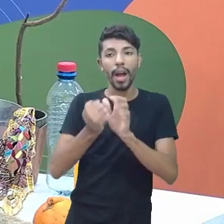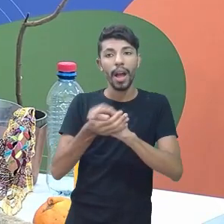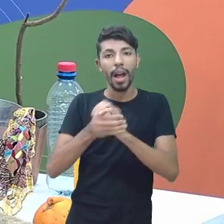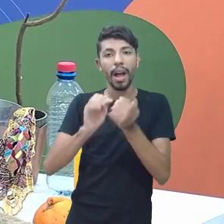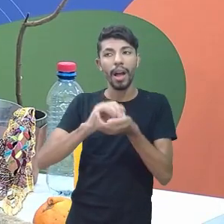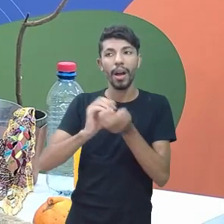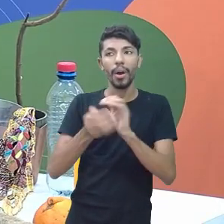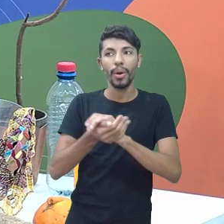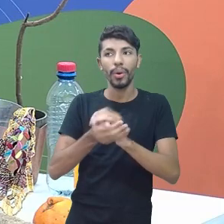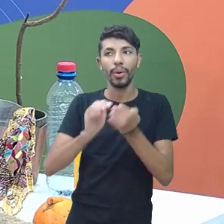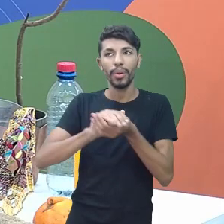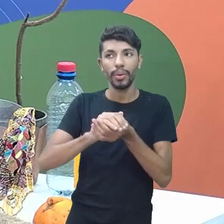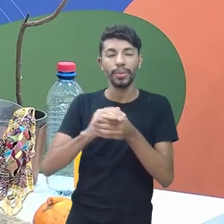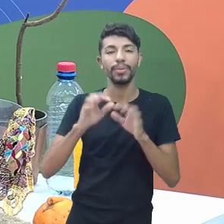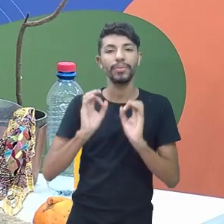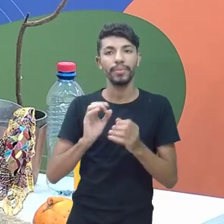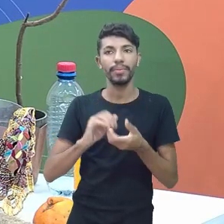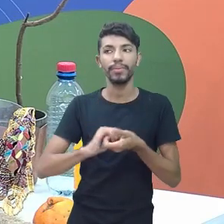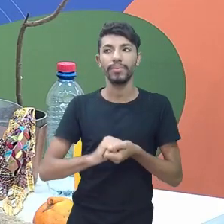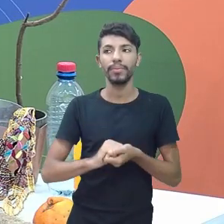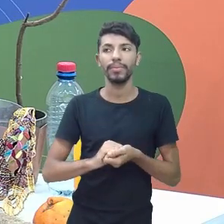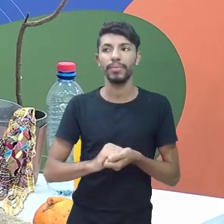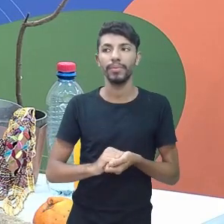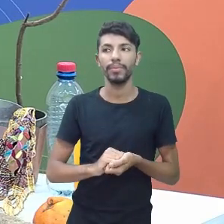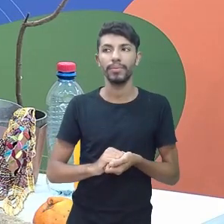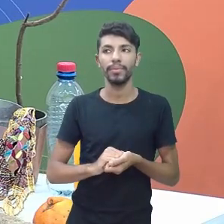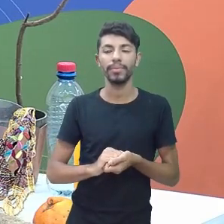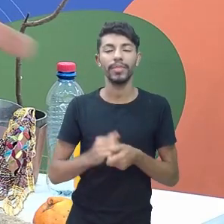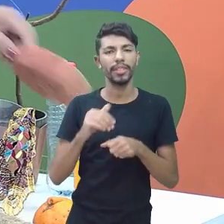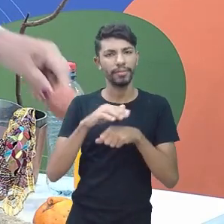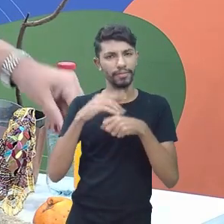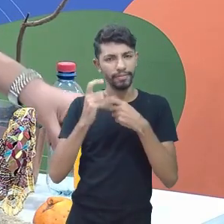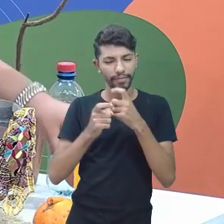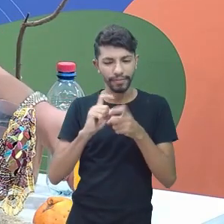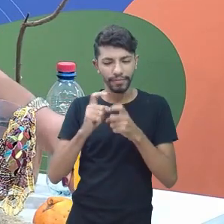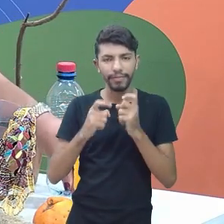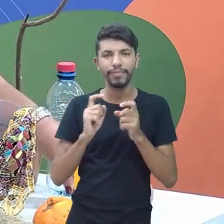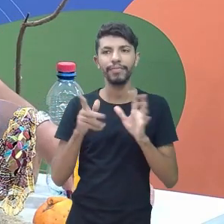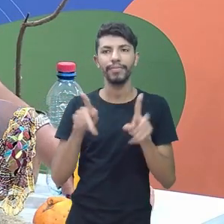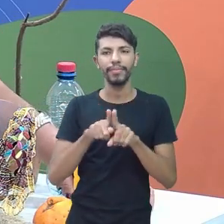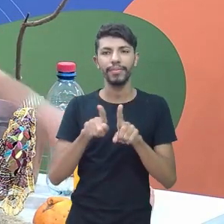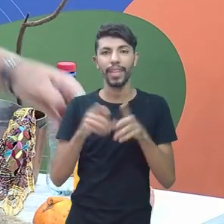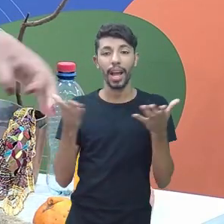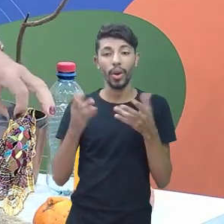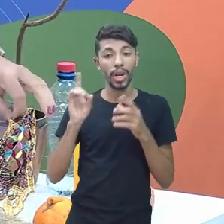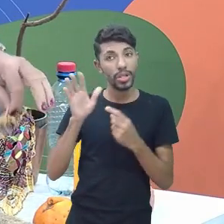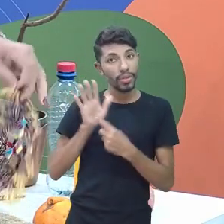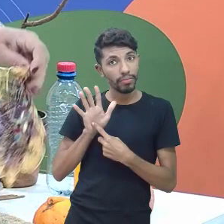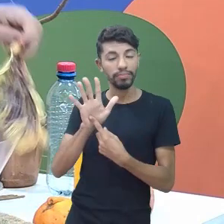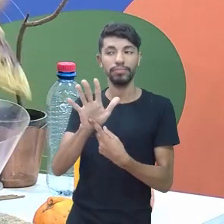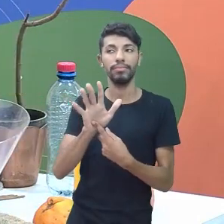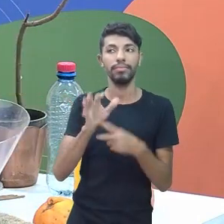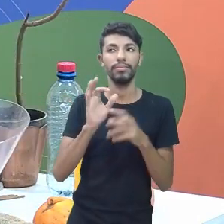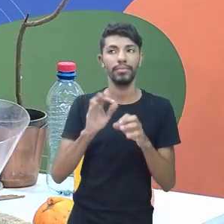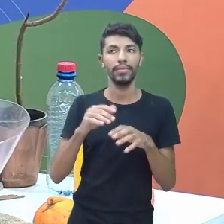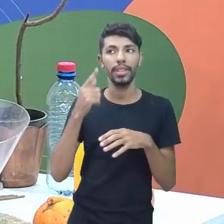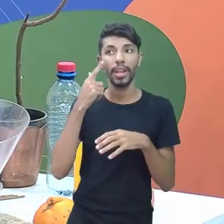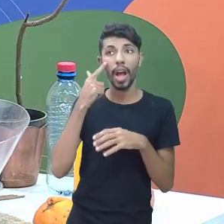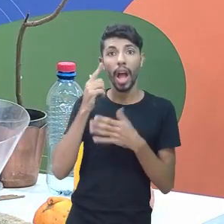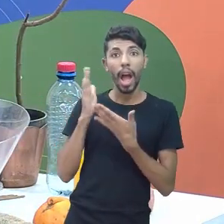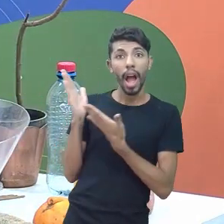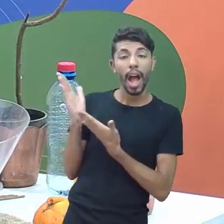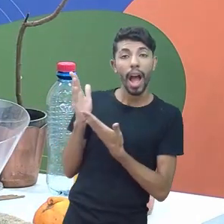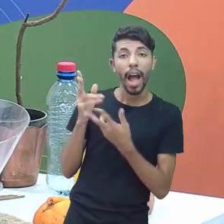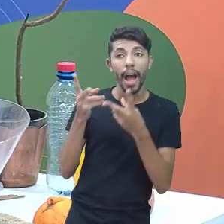barro. Vamos conversar também. É hora só de apresentar. Professora, eu estou vendo aí um trabalho